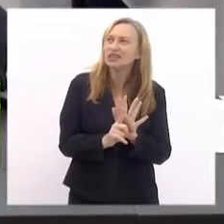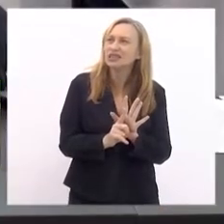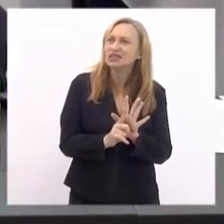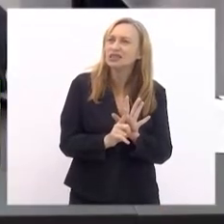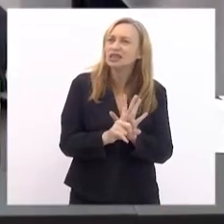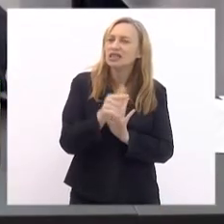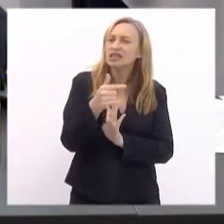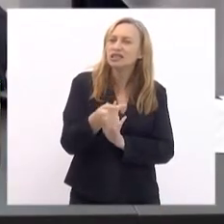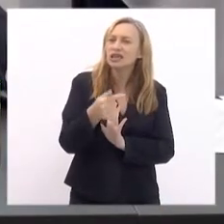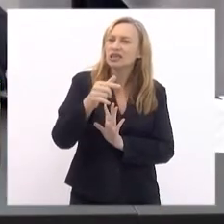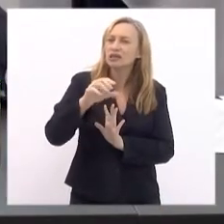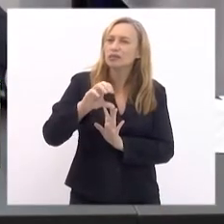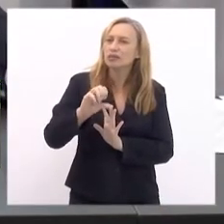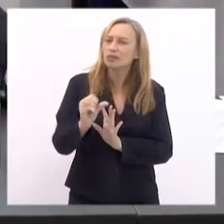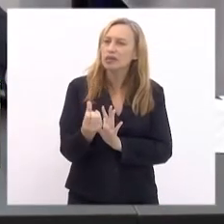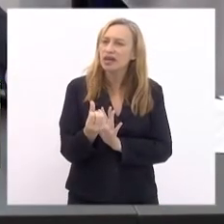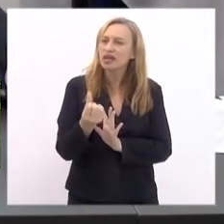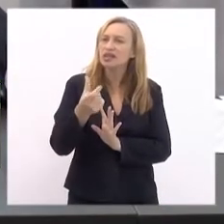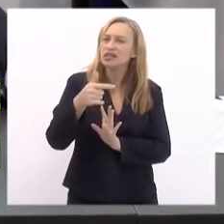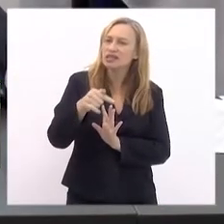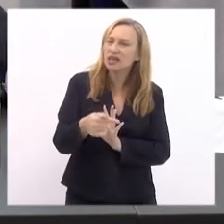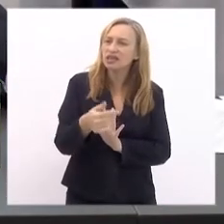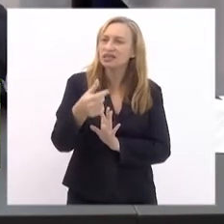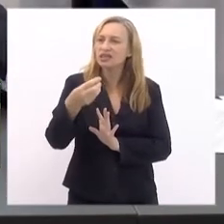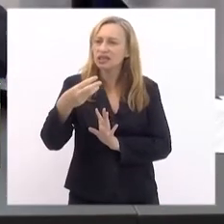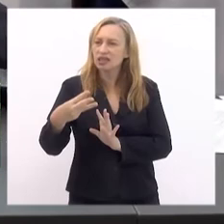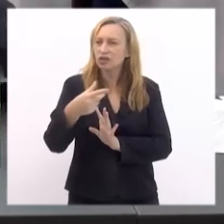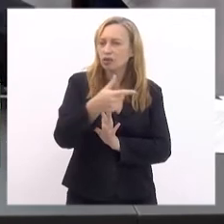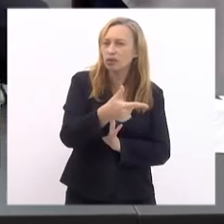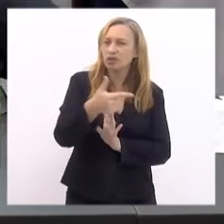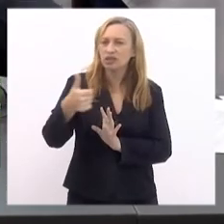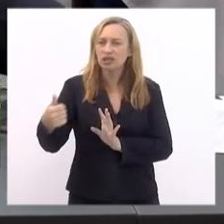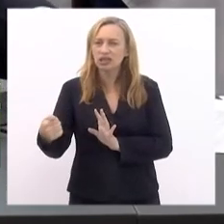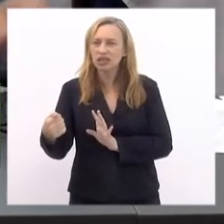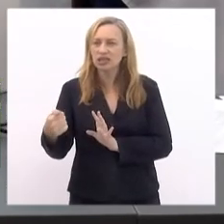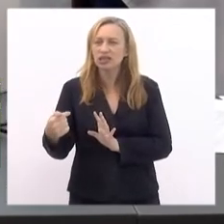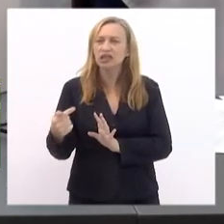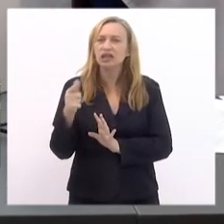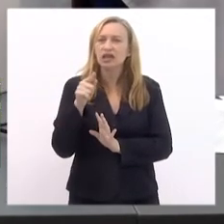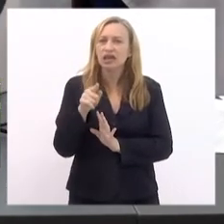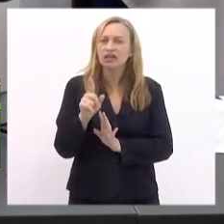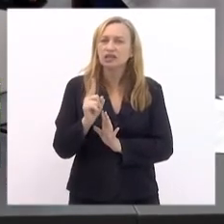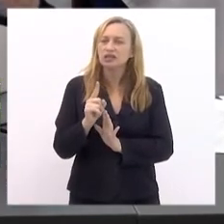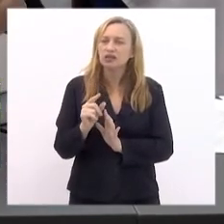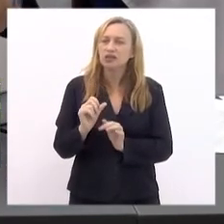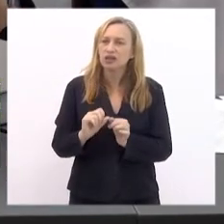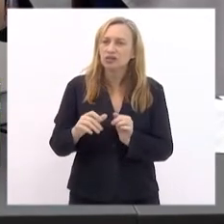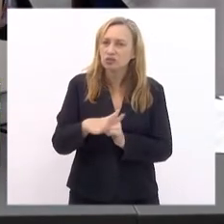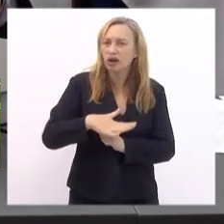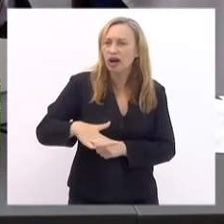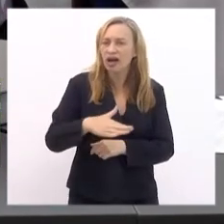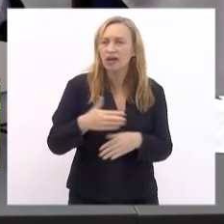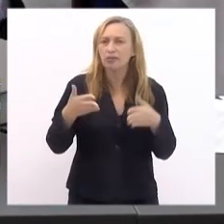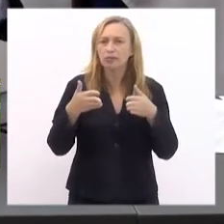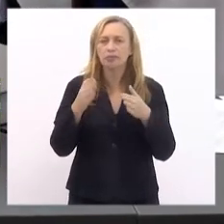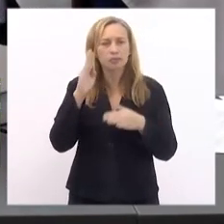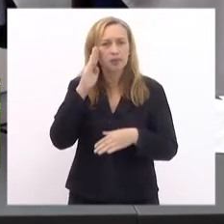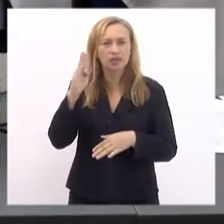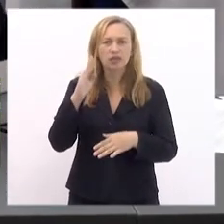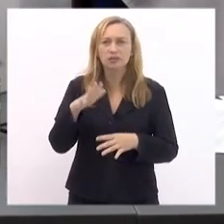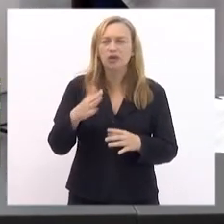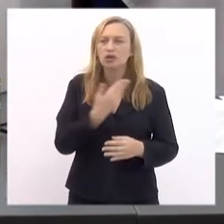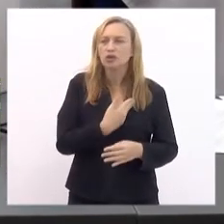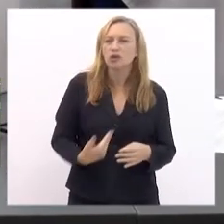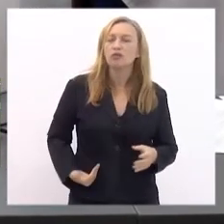para a lei 7673 de 2017, que essa não se aplica a uma área específica do governo, mas ao conjunto